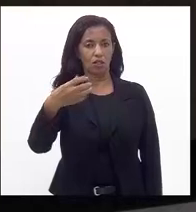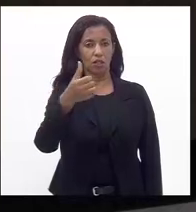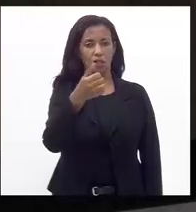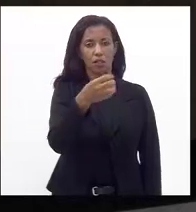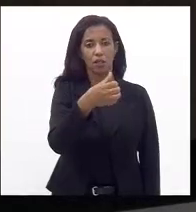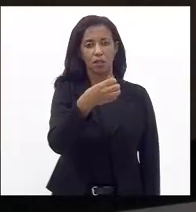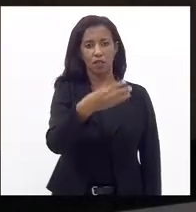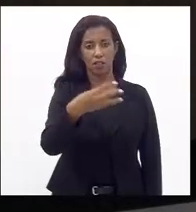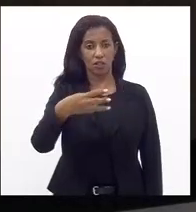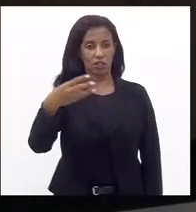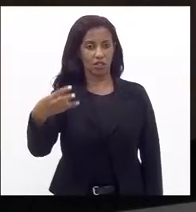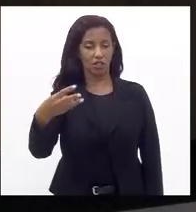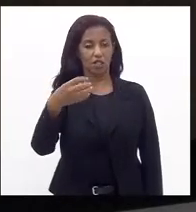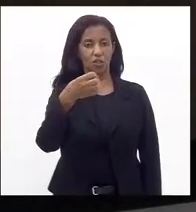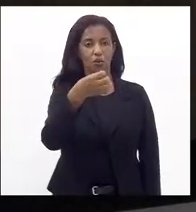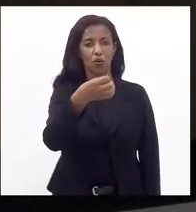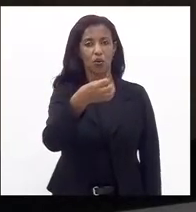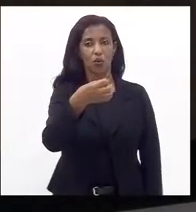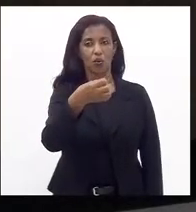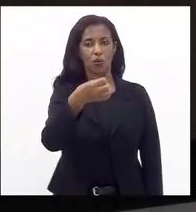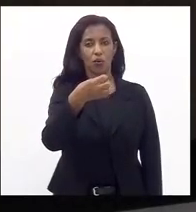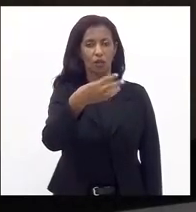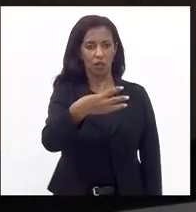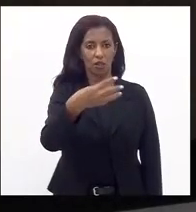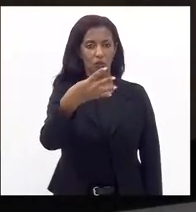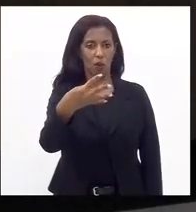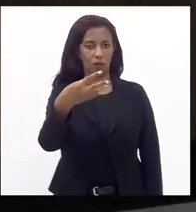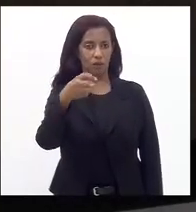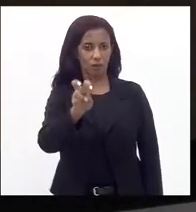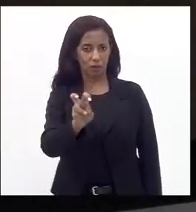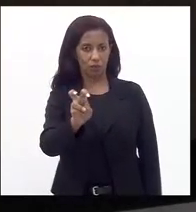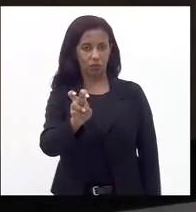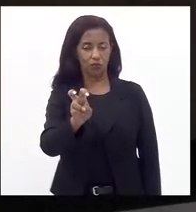33 34 33 33 45